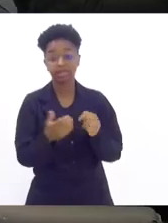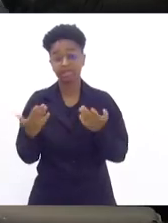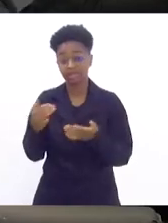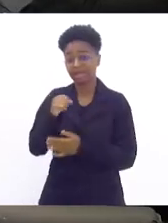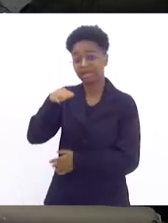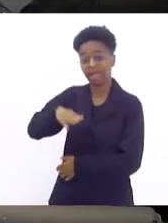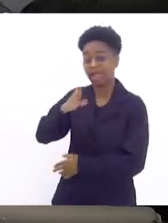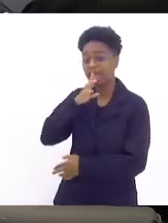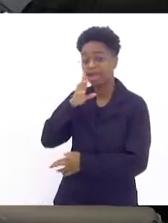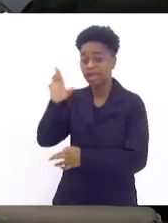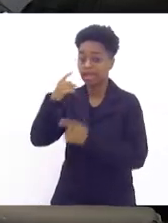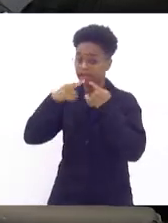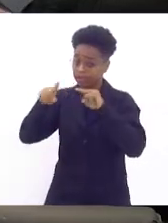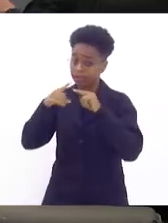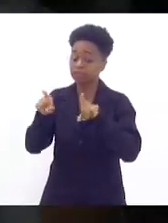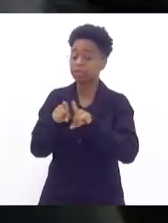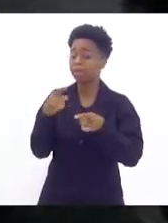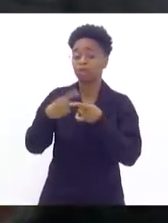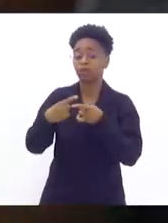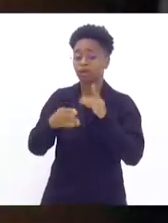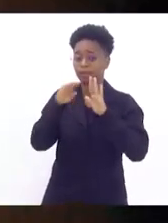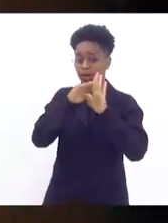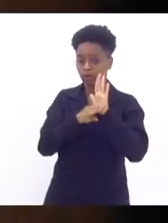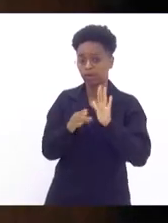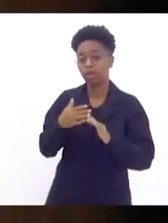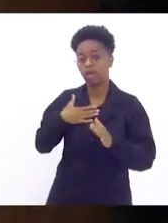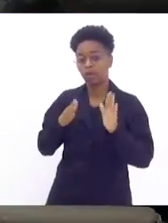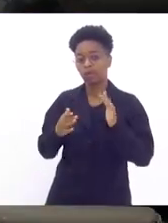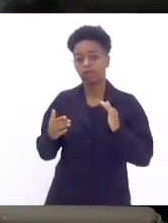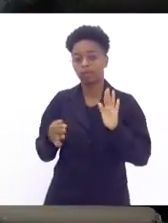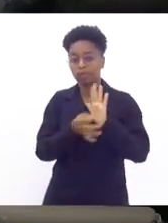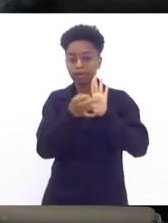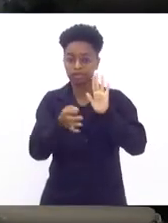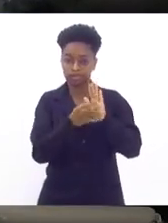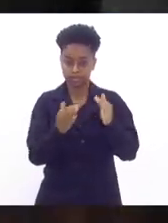porque que tá em falta e o meu parecer favorável